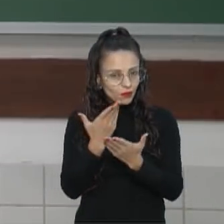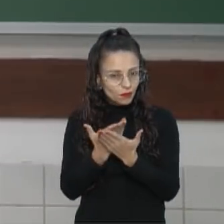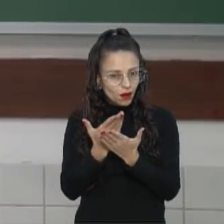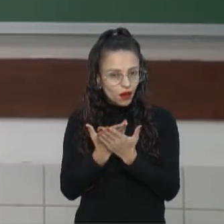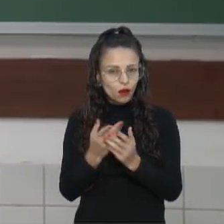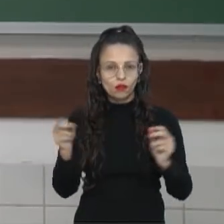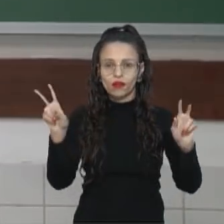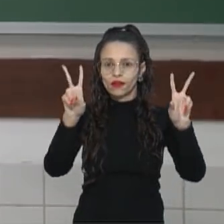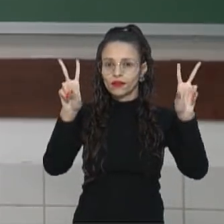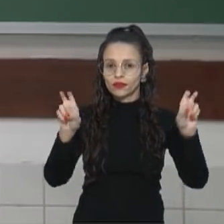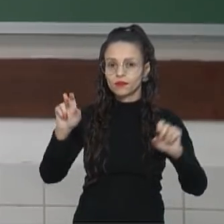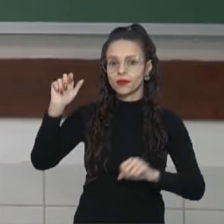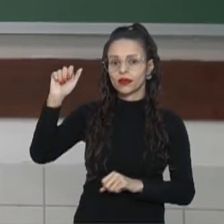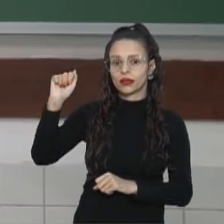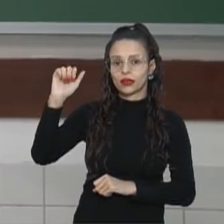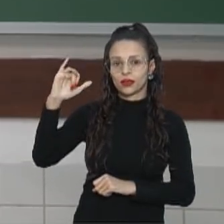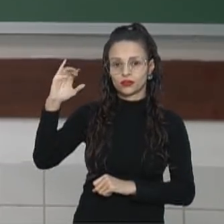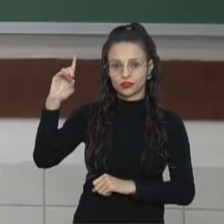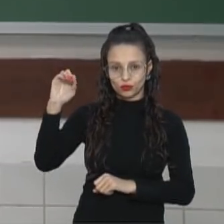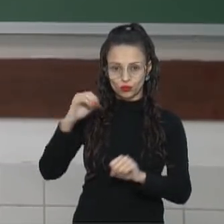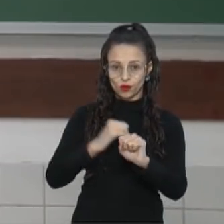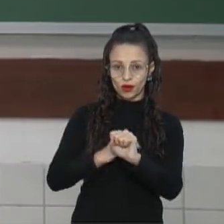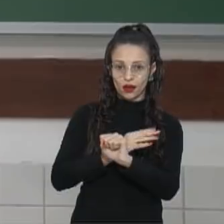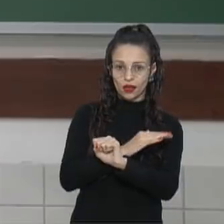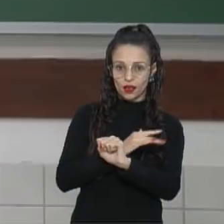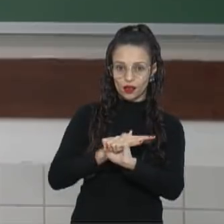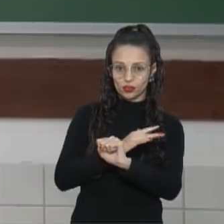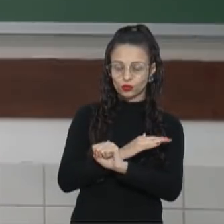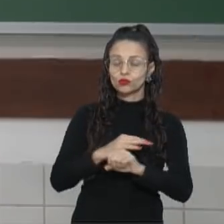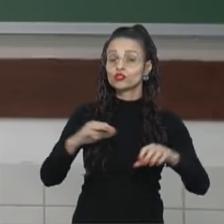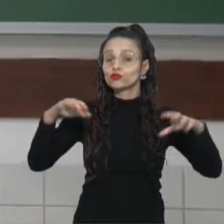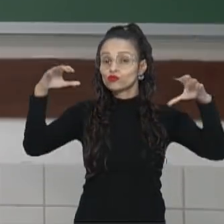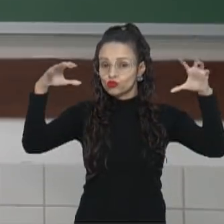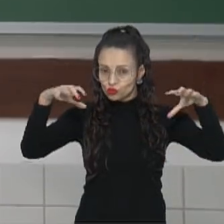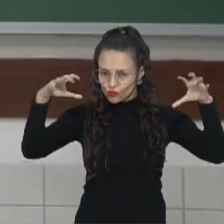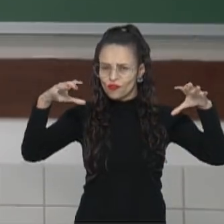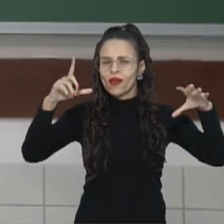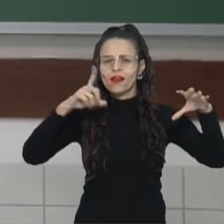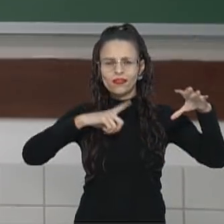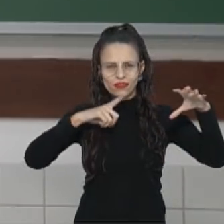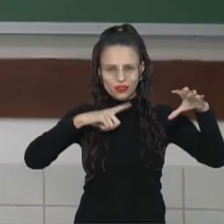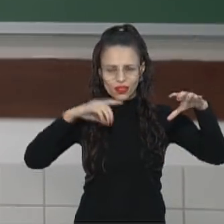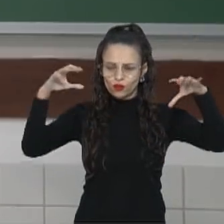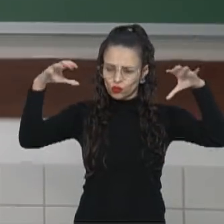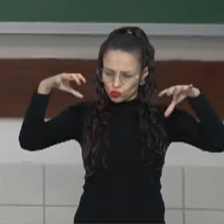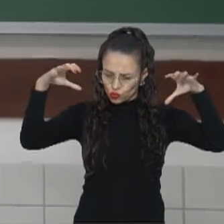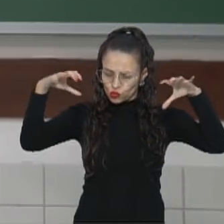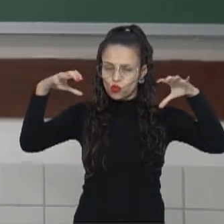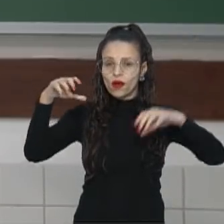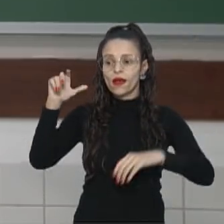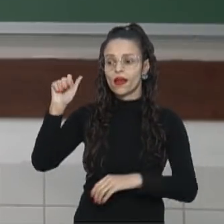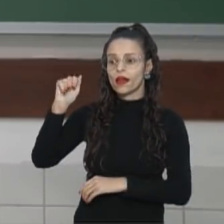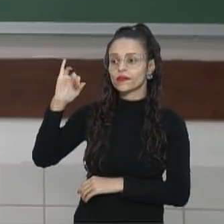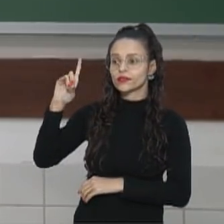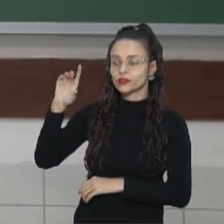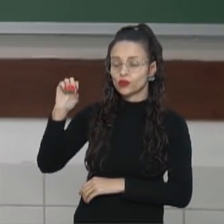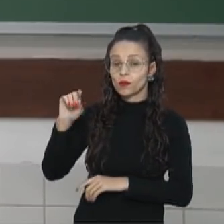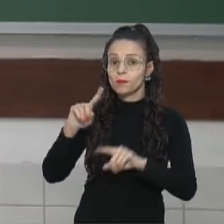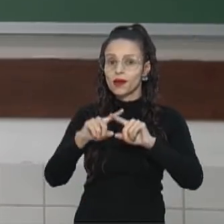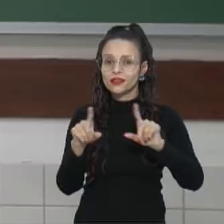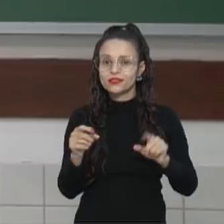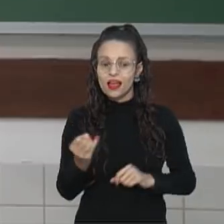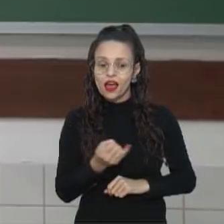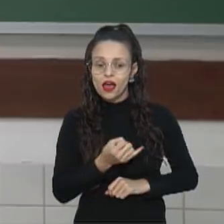ácidos? Toda chuva é ácida. Porém, algumas chuvas são mais ácidas. E o que essa reportagem estava se